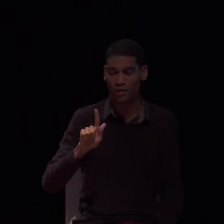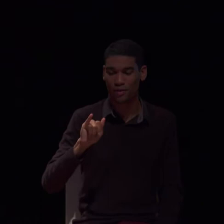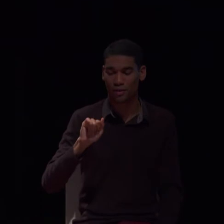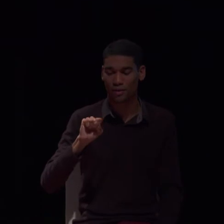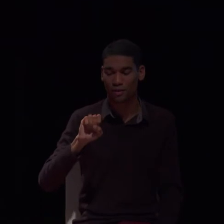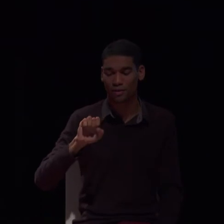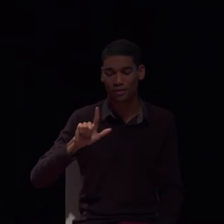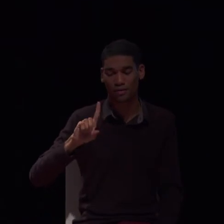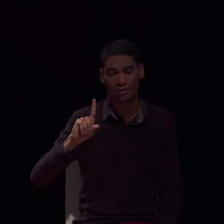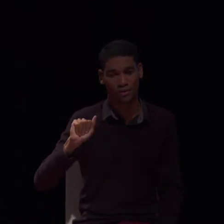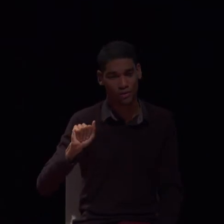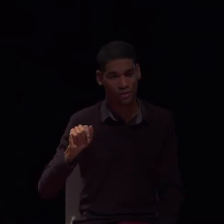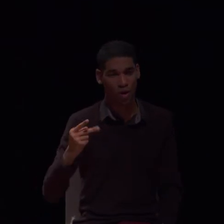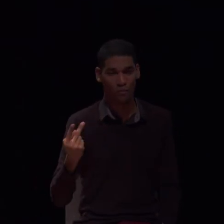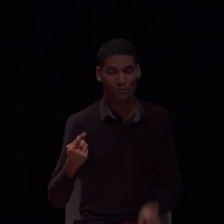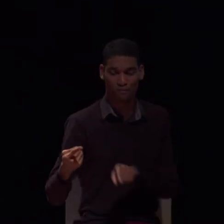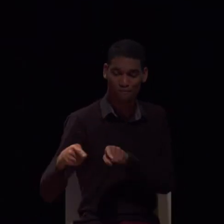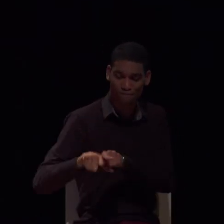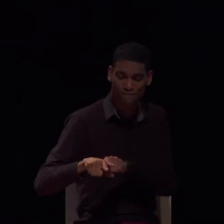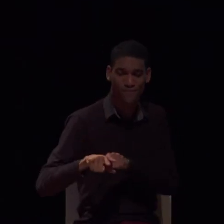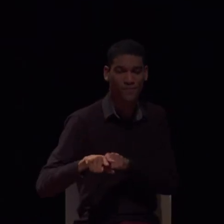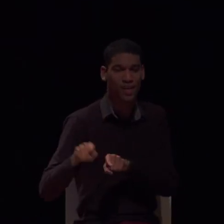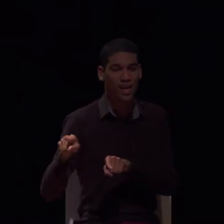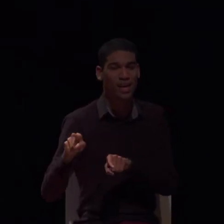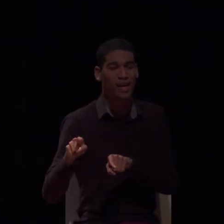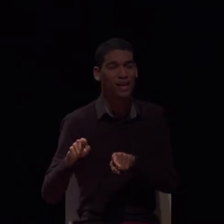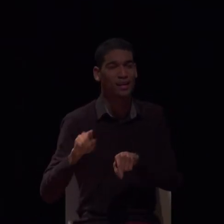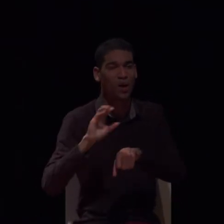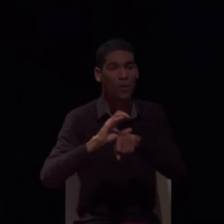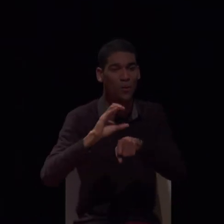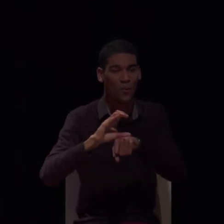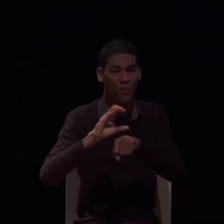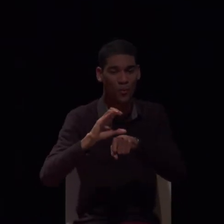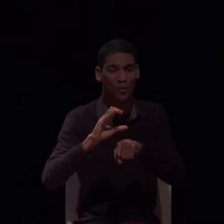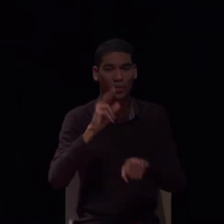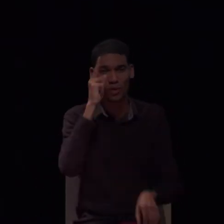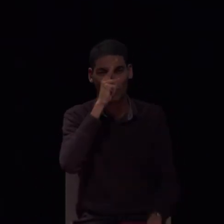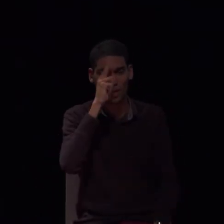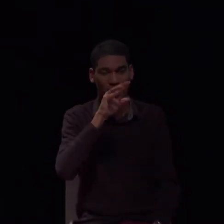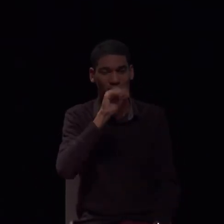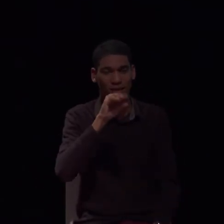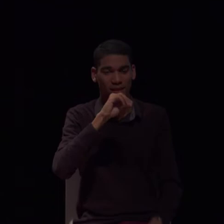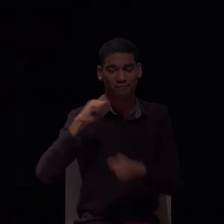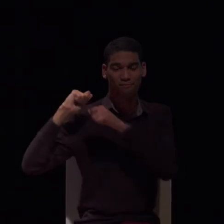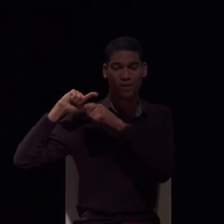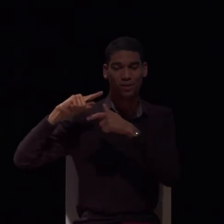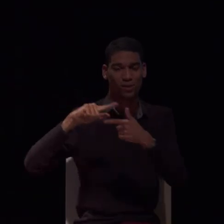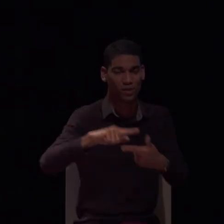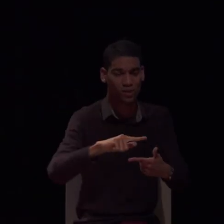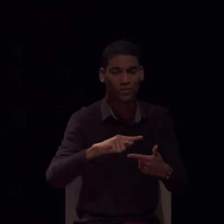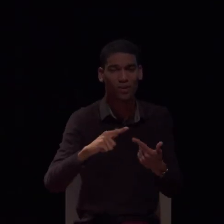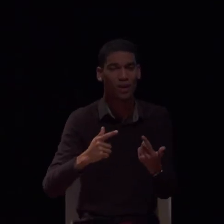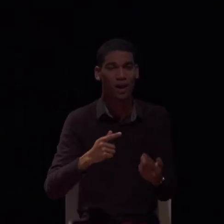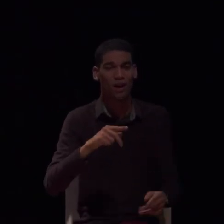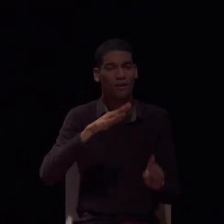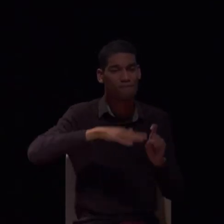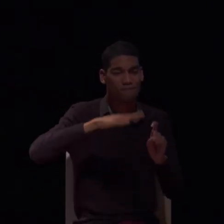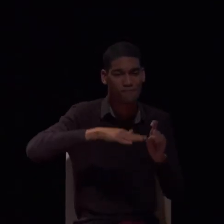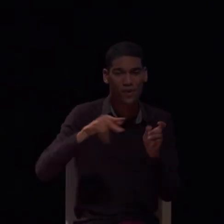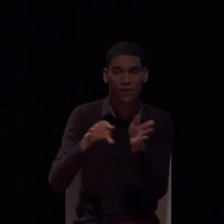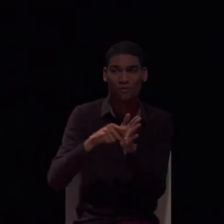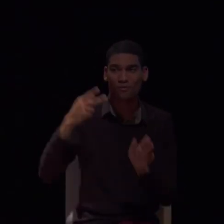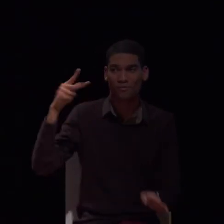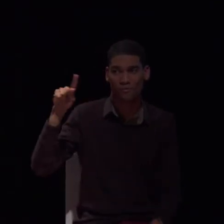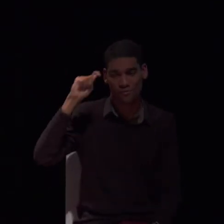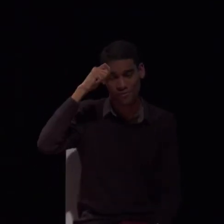nesse projeto deu um módulo que era de tradição oral com os mitos africanos então a idéia era também que as pessoas conhecessem